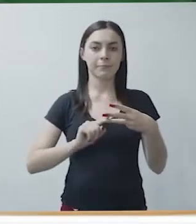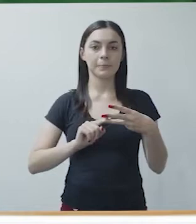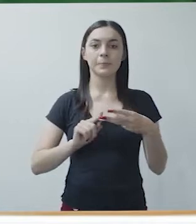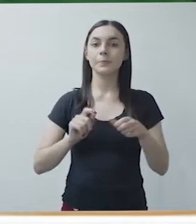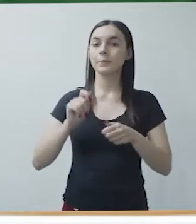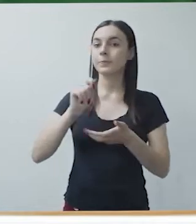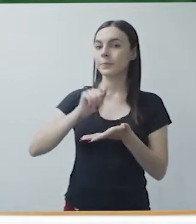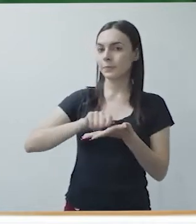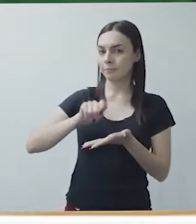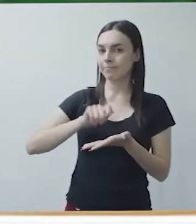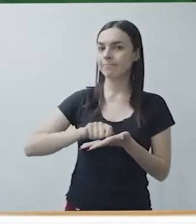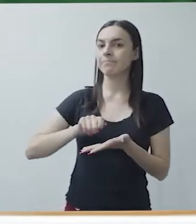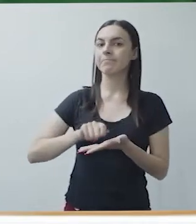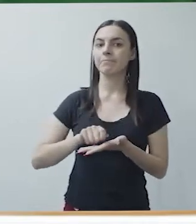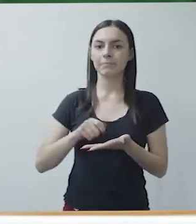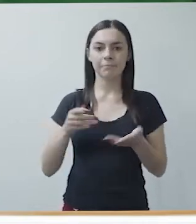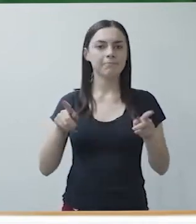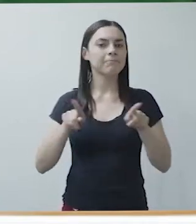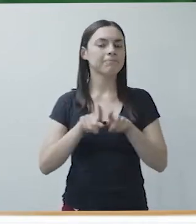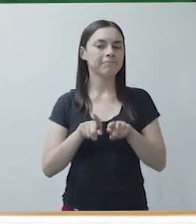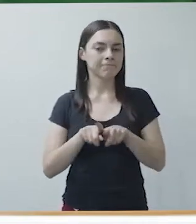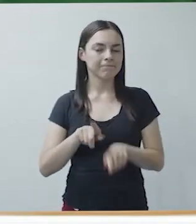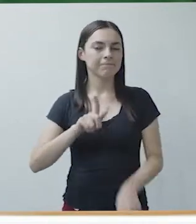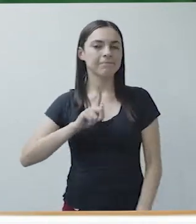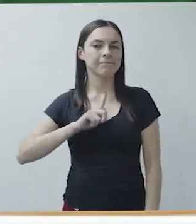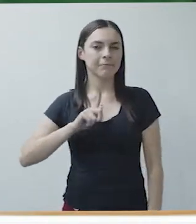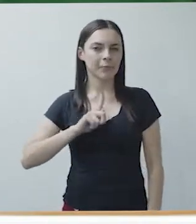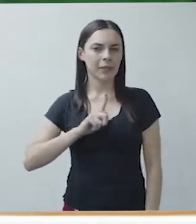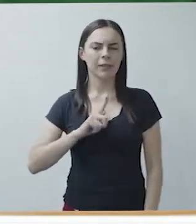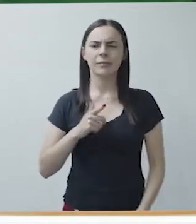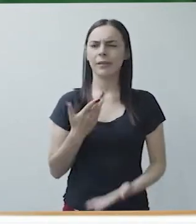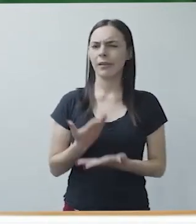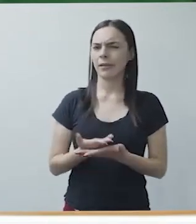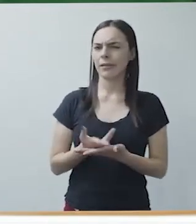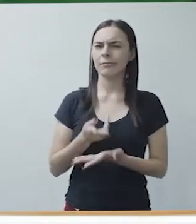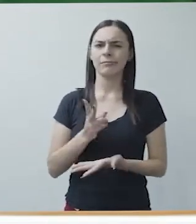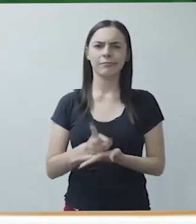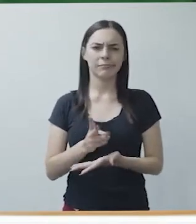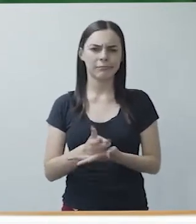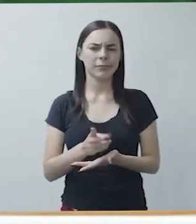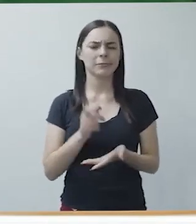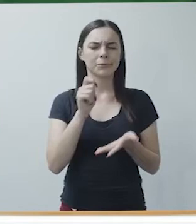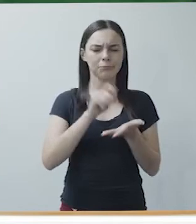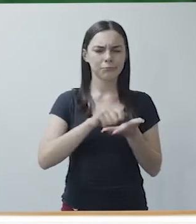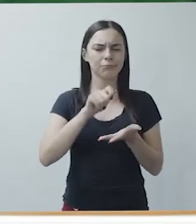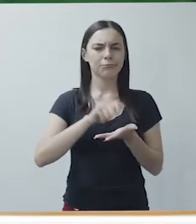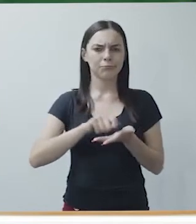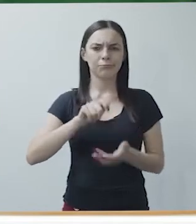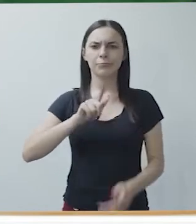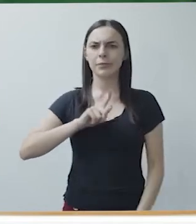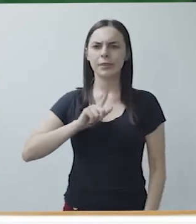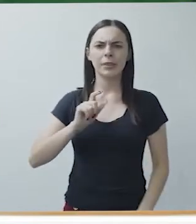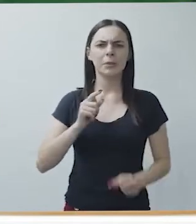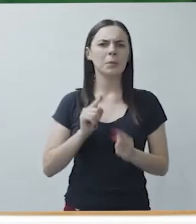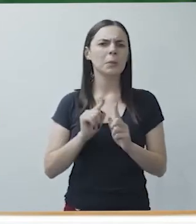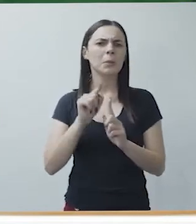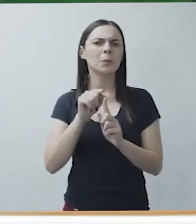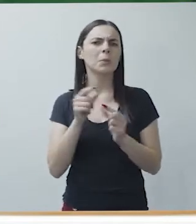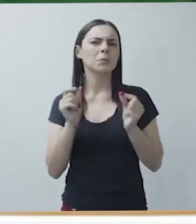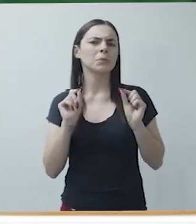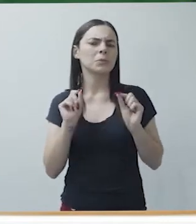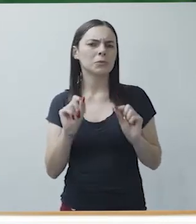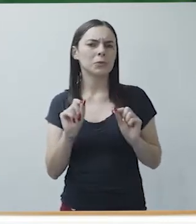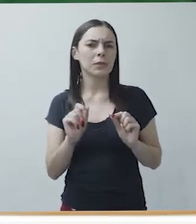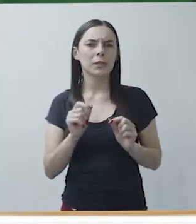Vamos fazer o registro também, né? Assim como em todas as aulas, nós fazemos o registro para que quando